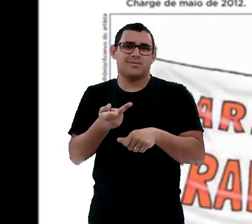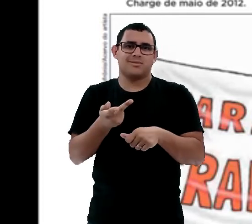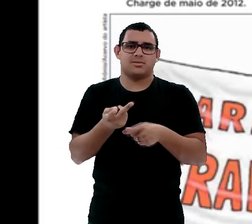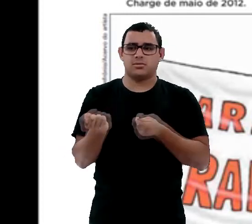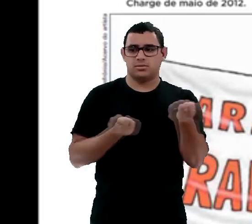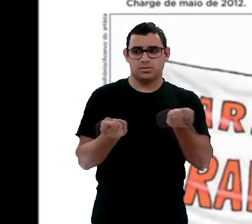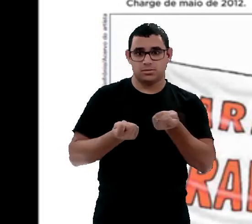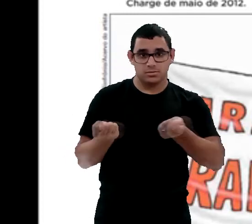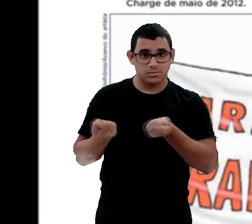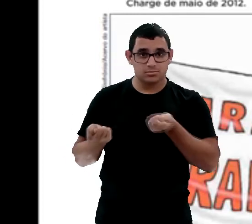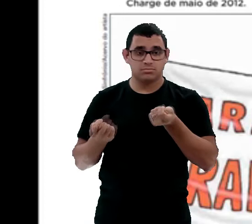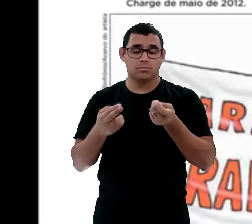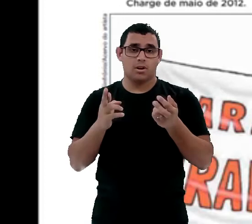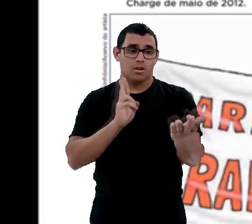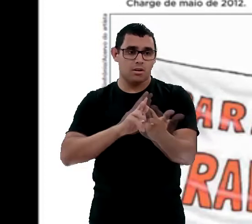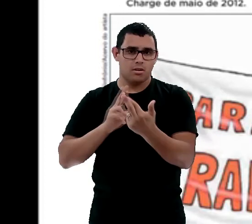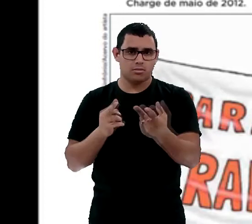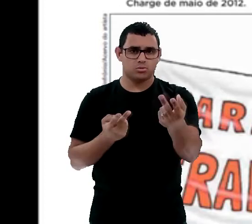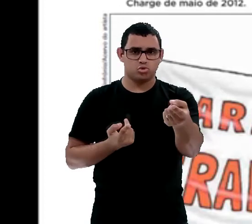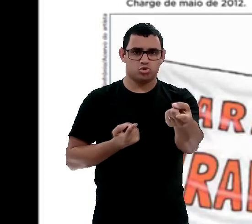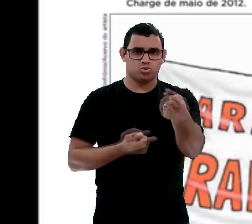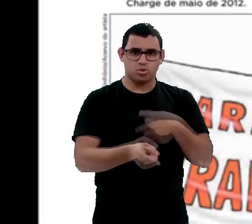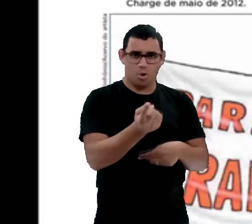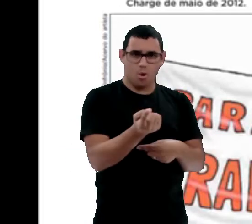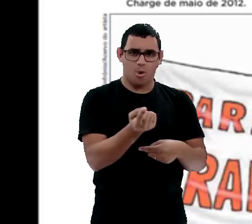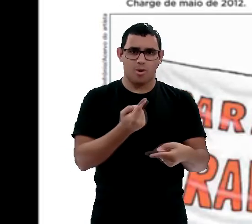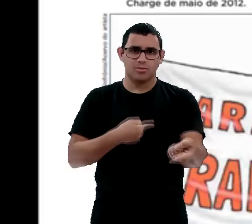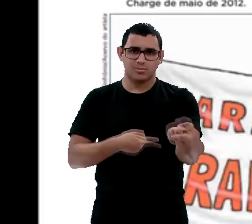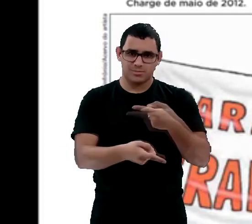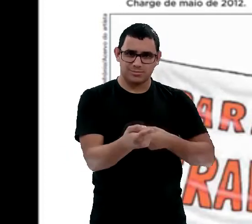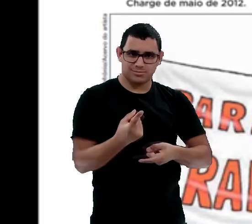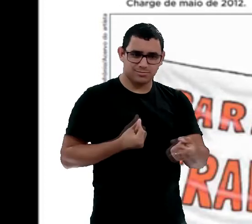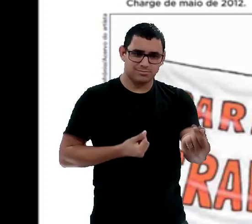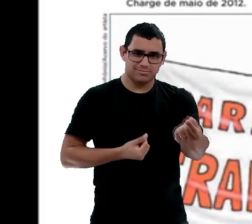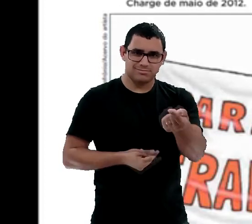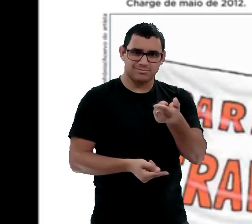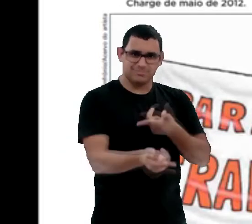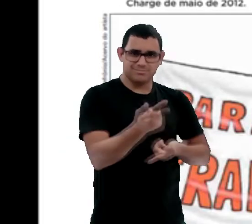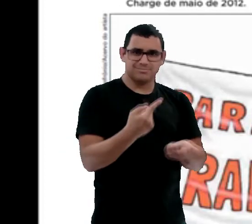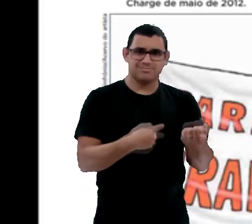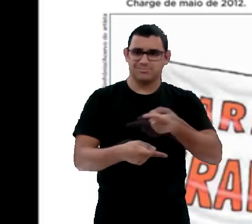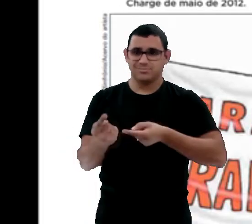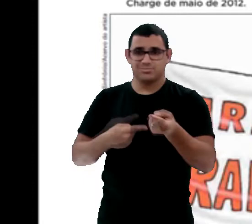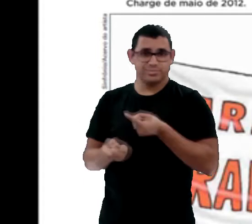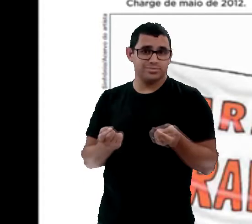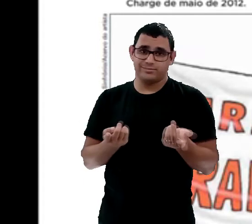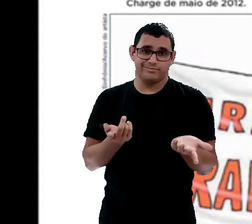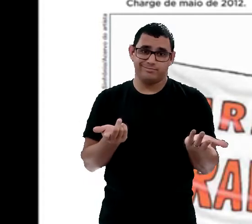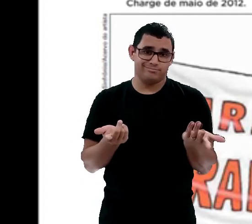a moeda, as relações de troca, o controle